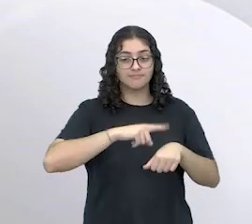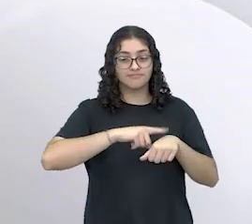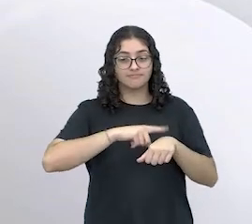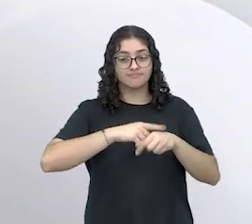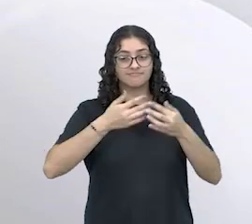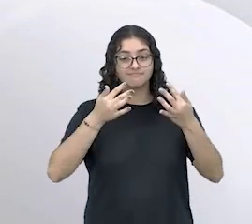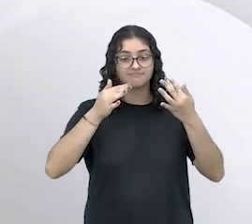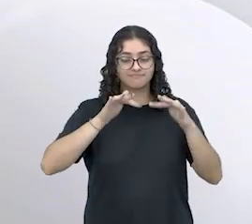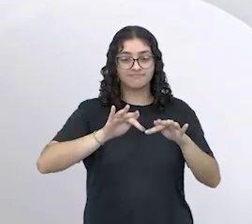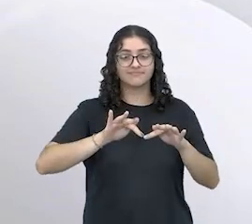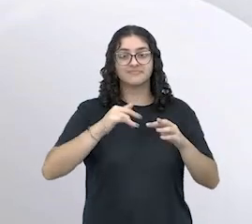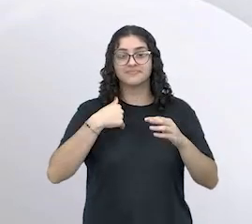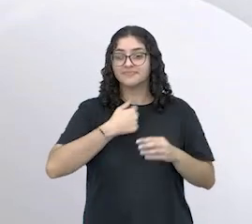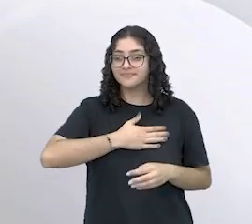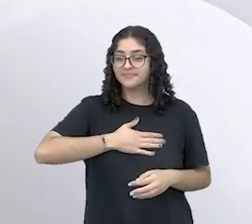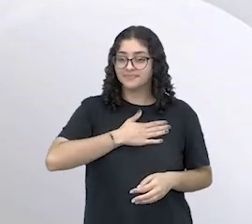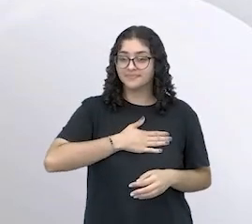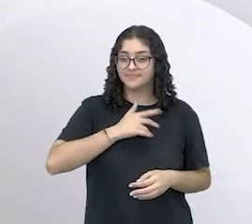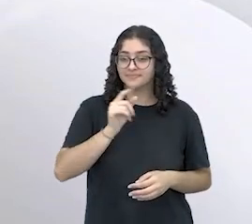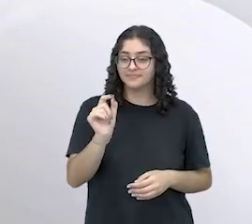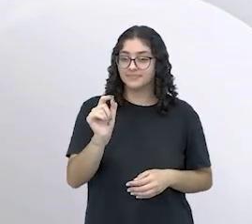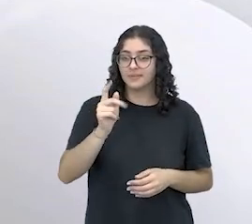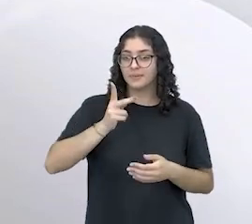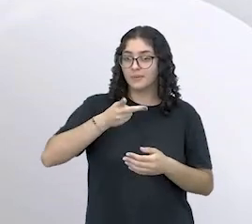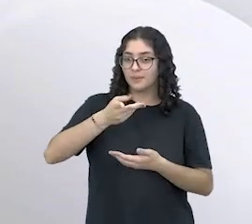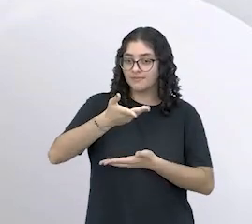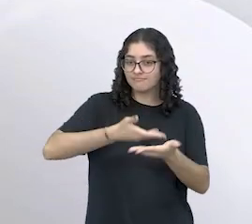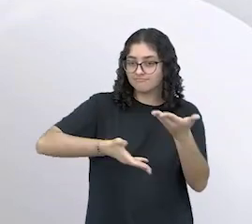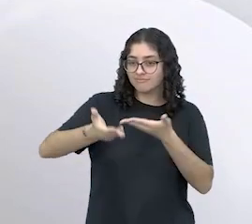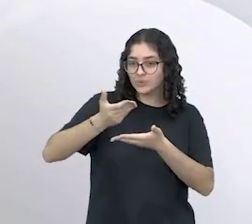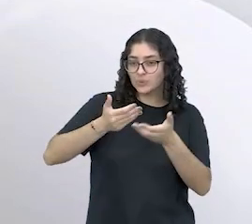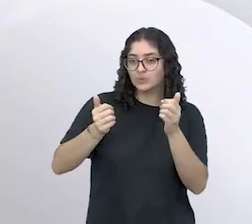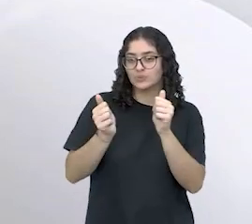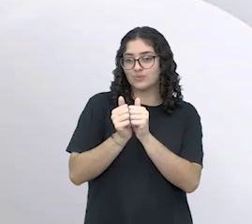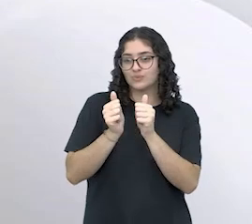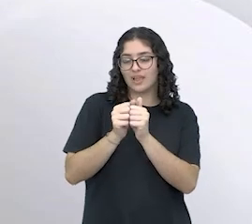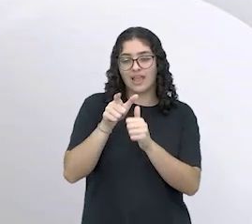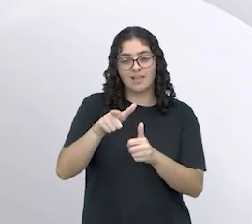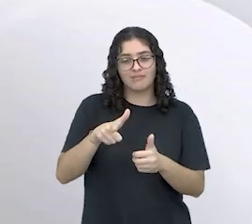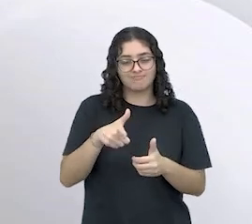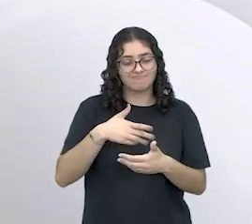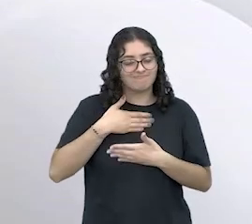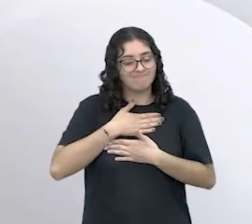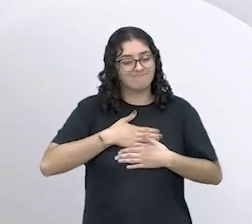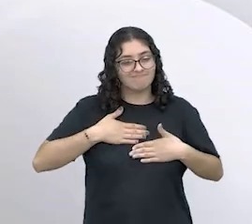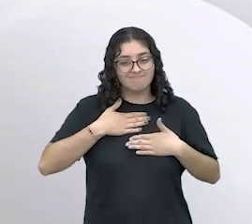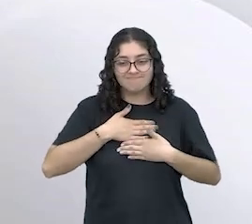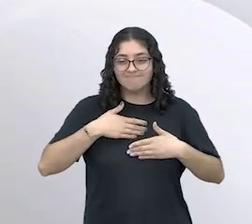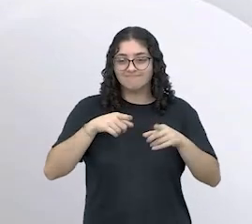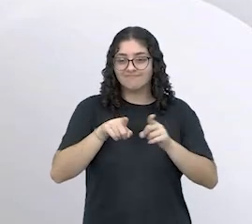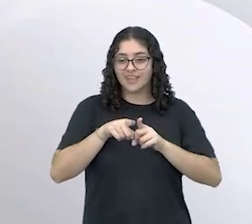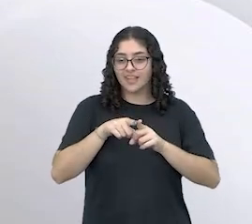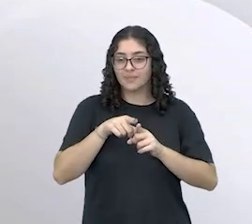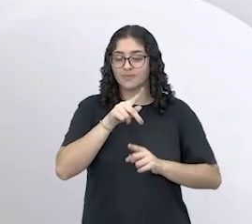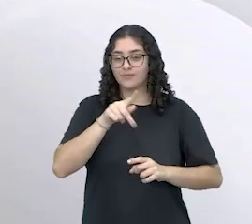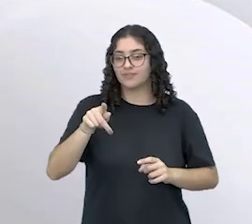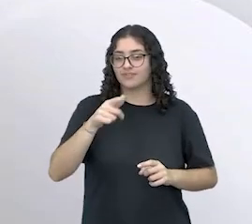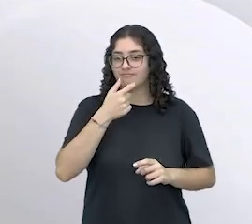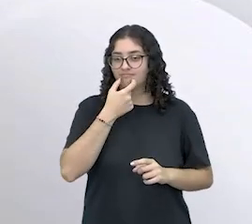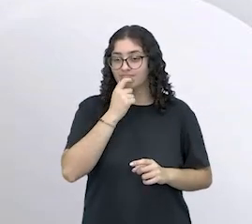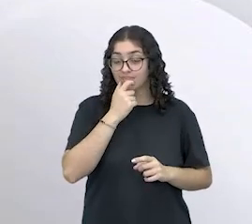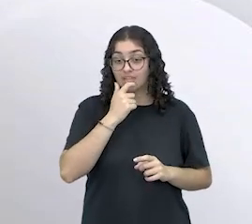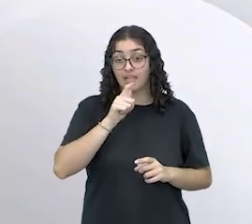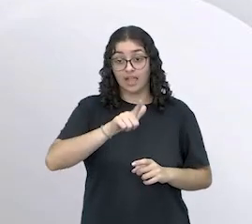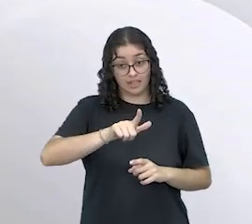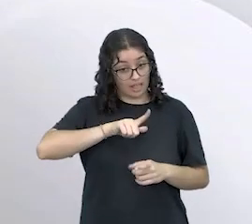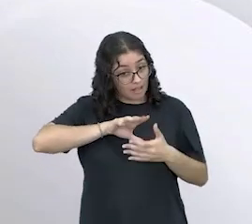se encerrando, gostaríamos muito de continuar essa interação com vocês. É sempre uma felicidade falar também para os professores de língua inglesa, colocar que